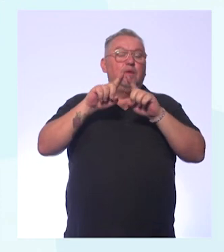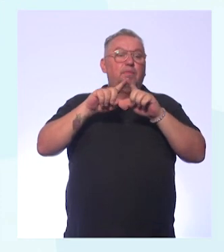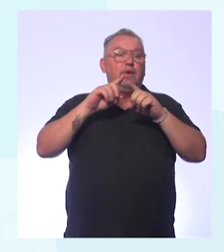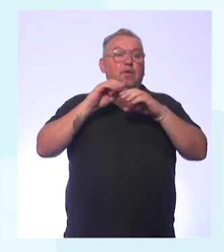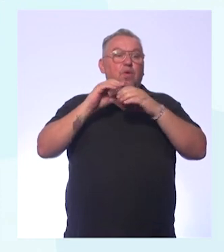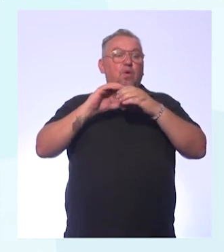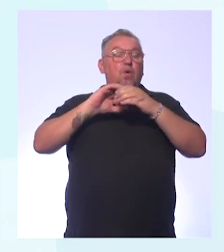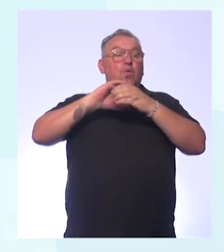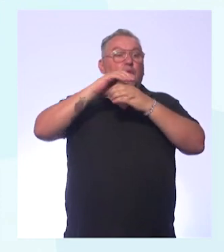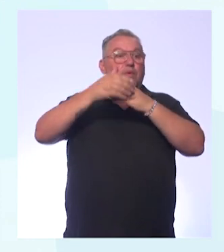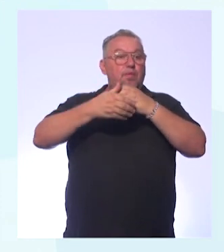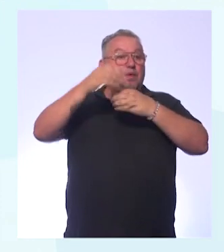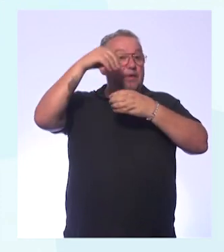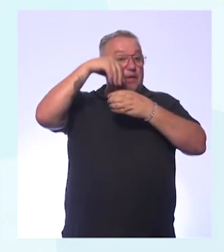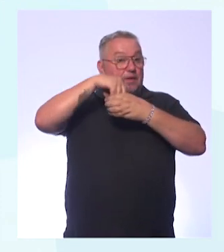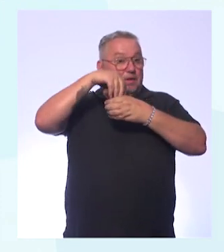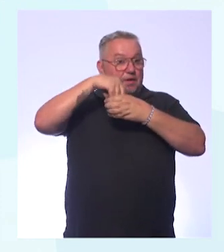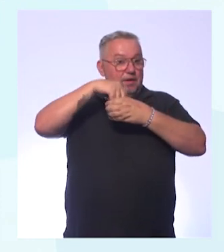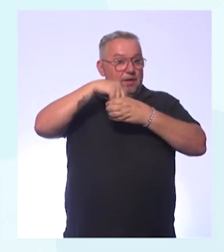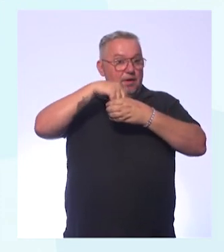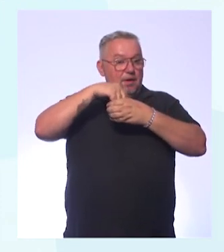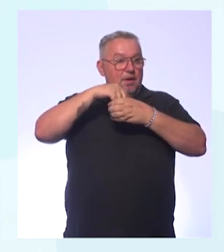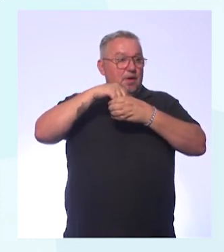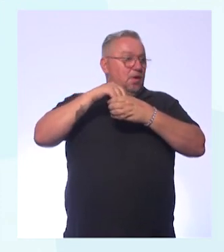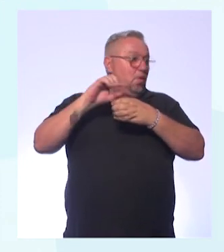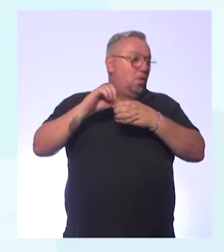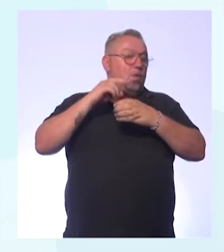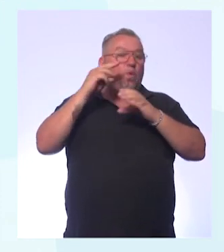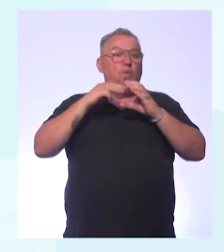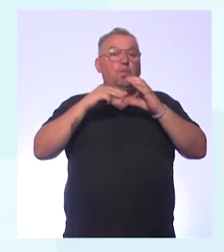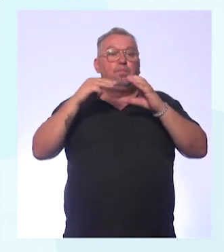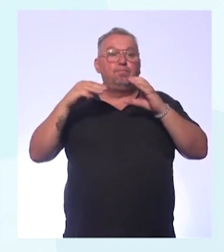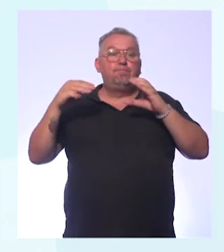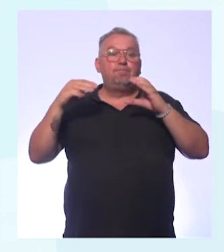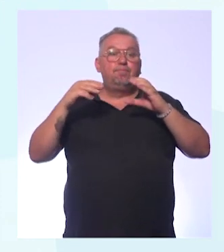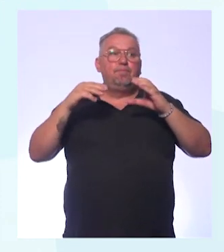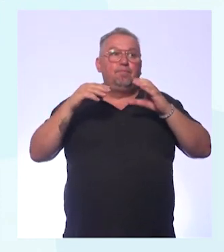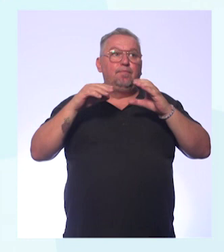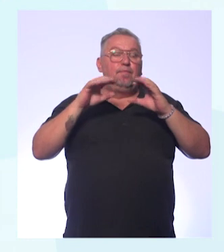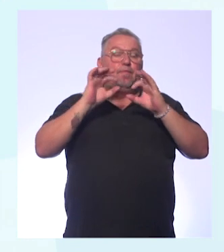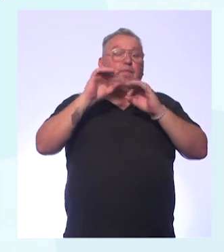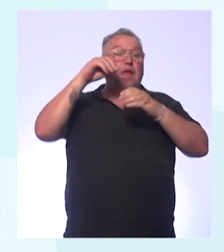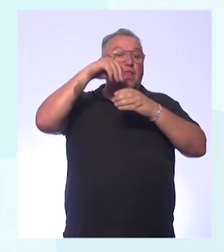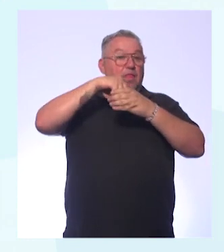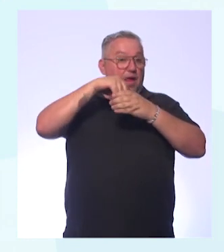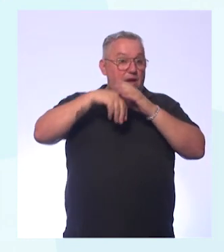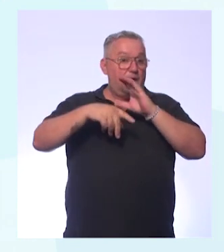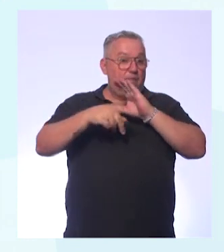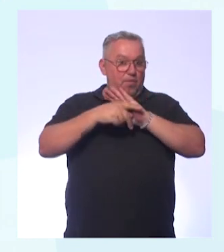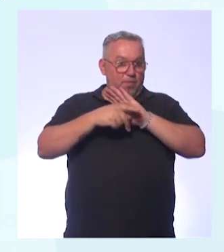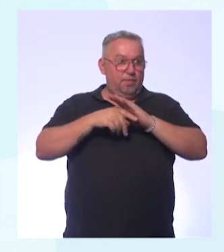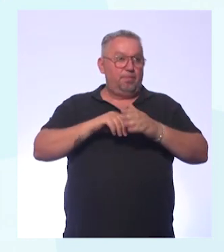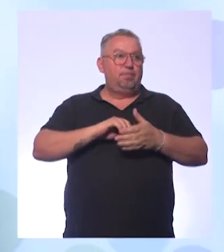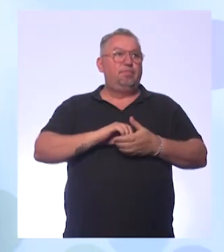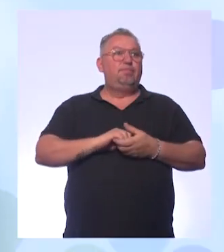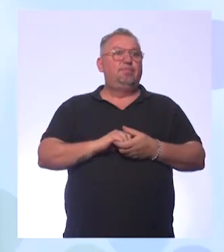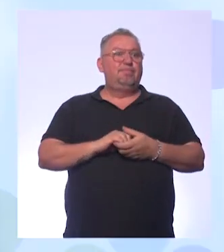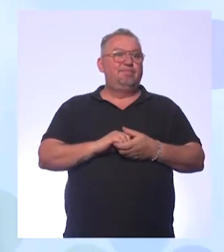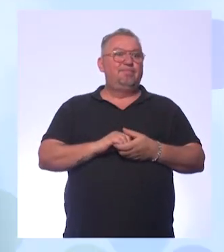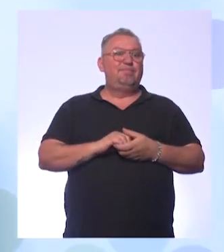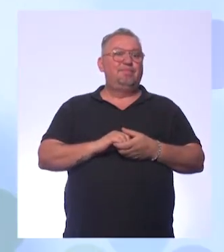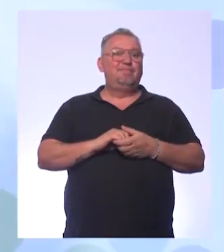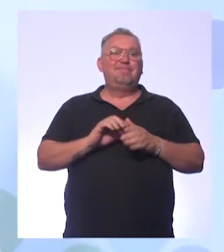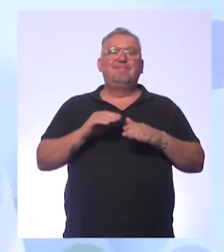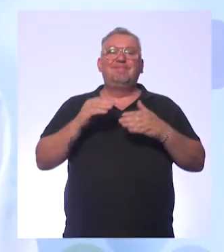oxidativa, que acontece na crista ou na membrana interna da mitocôndria.